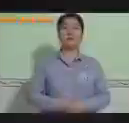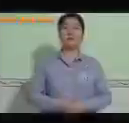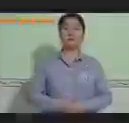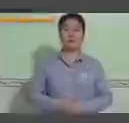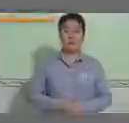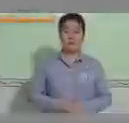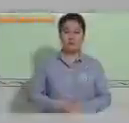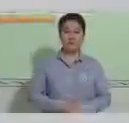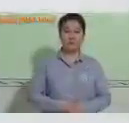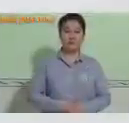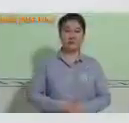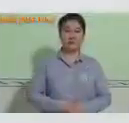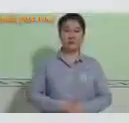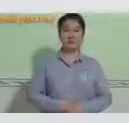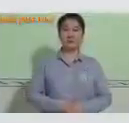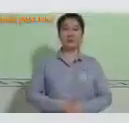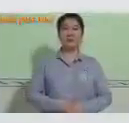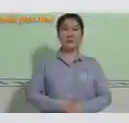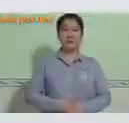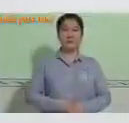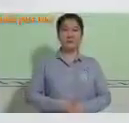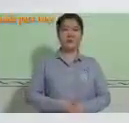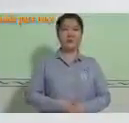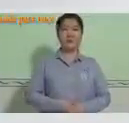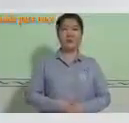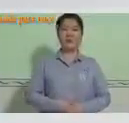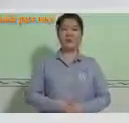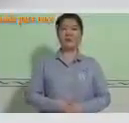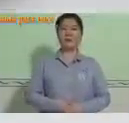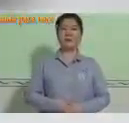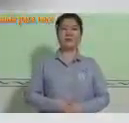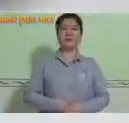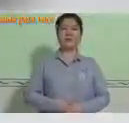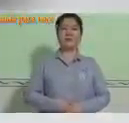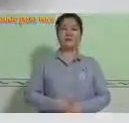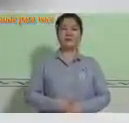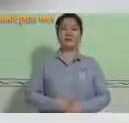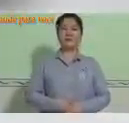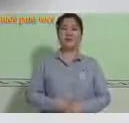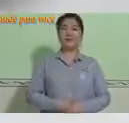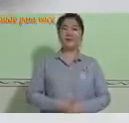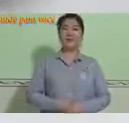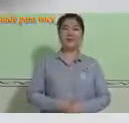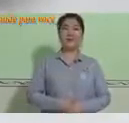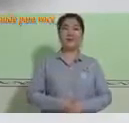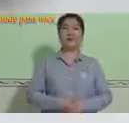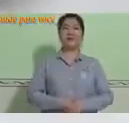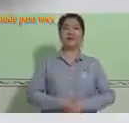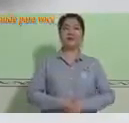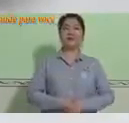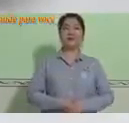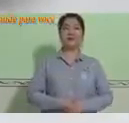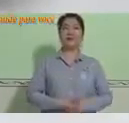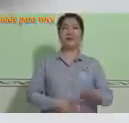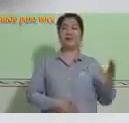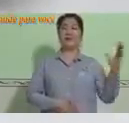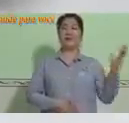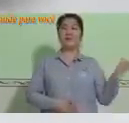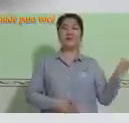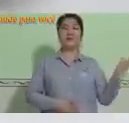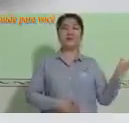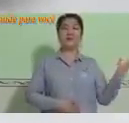de Bell, e alguns resultados apontam que esta técnica da medicina tradicional chinesa pode melhorar a função e